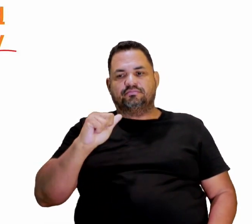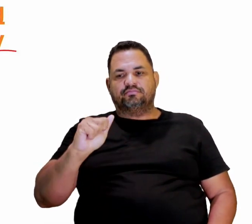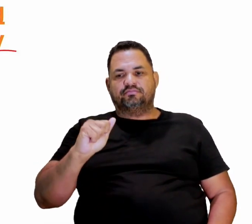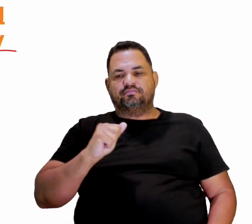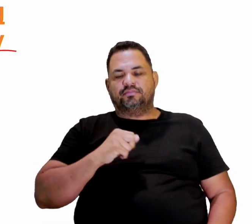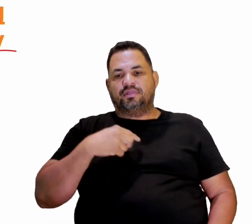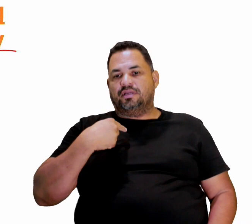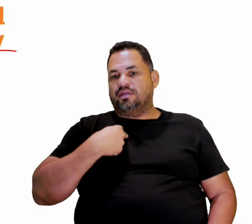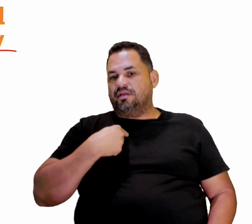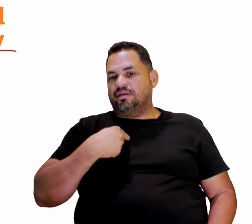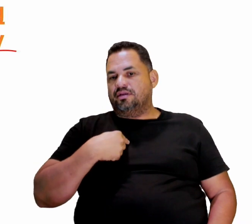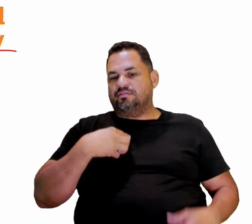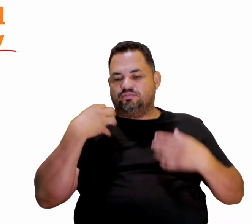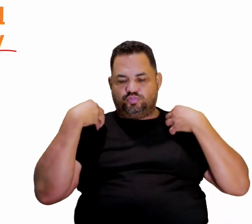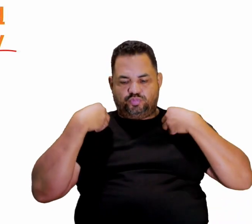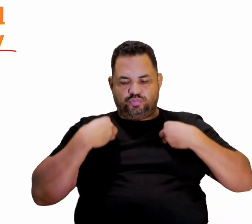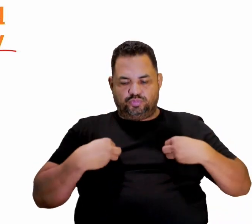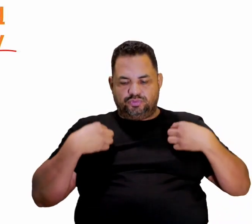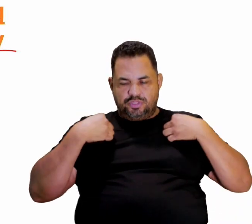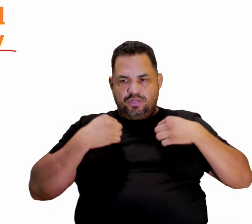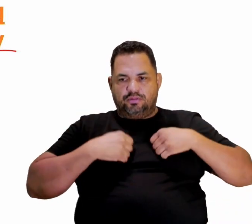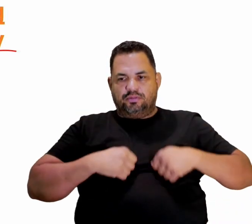uniforme angloin